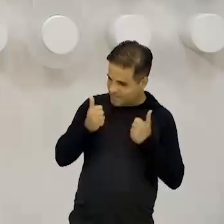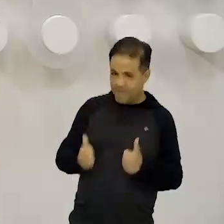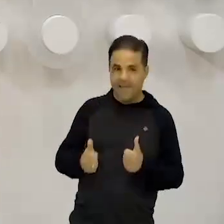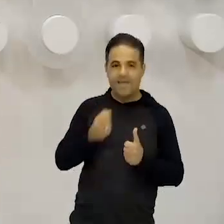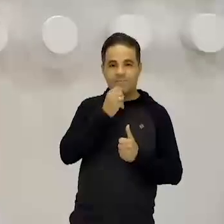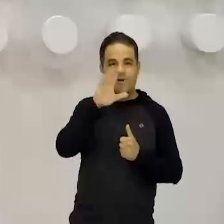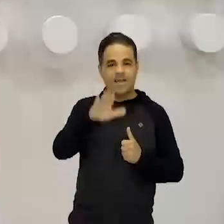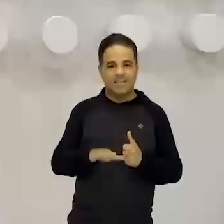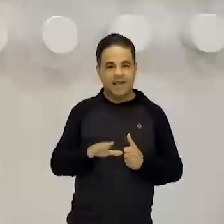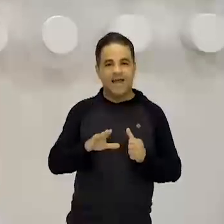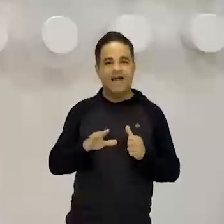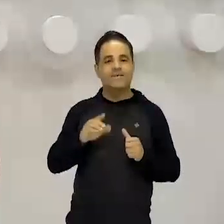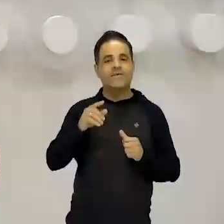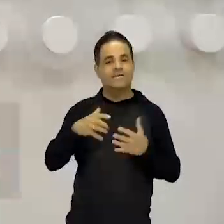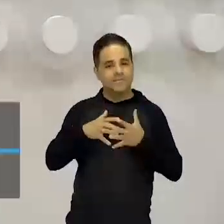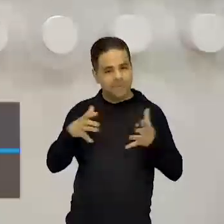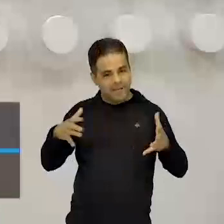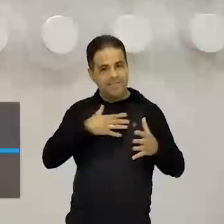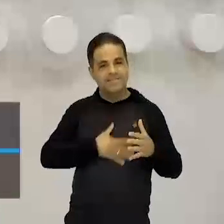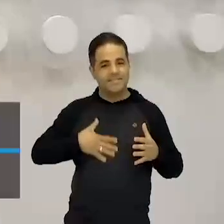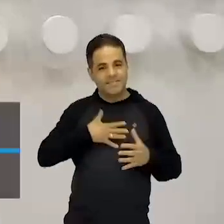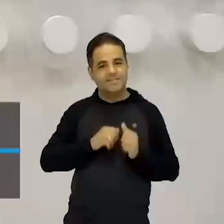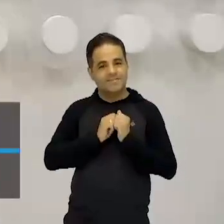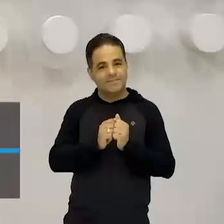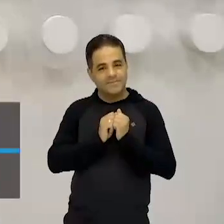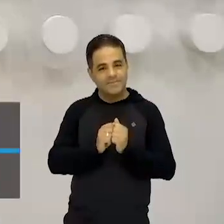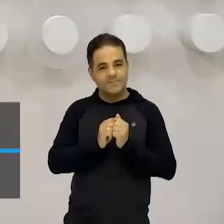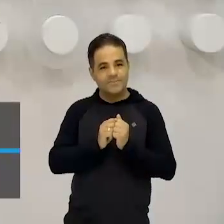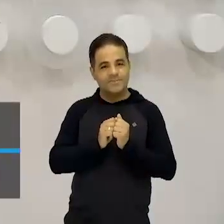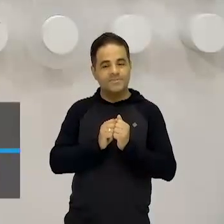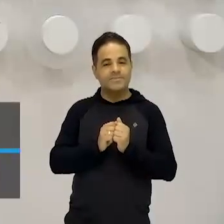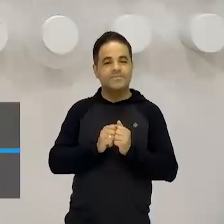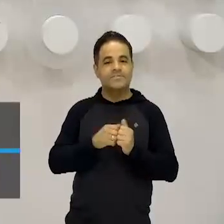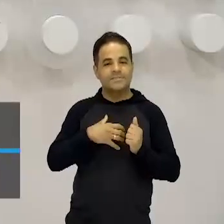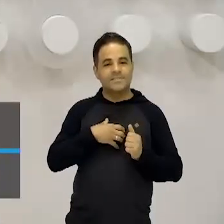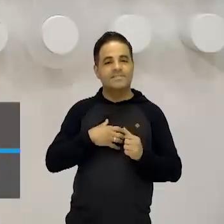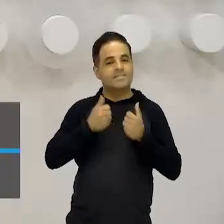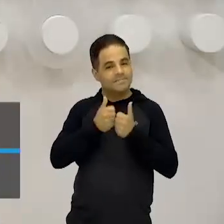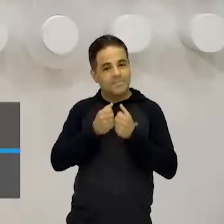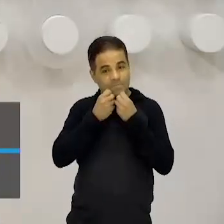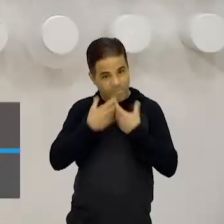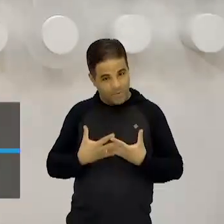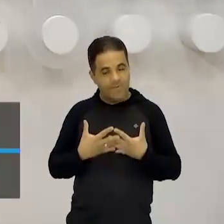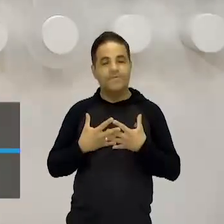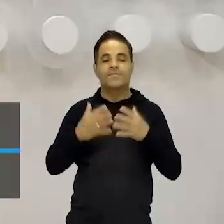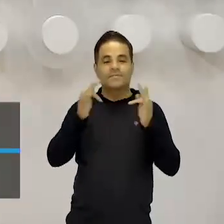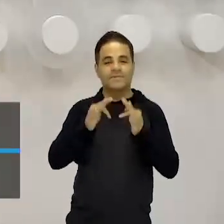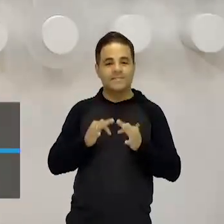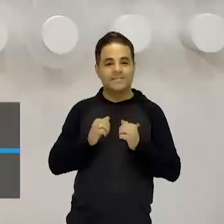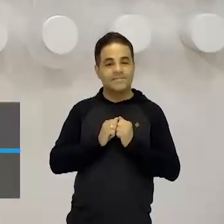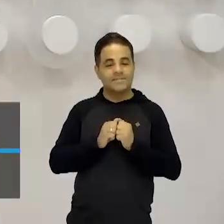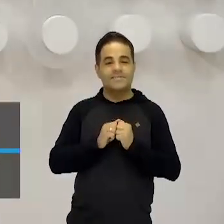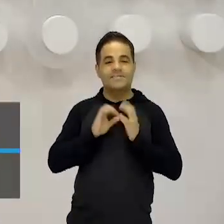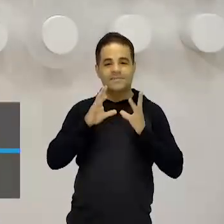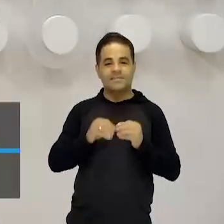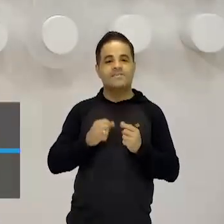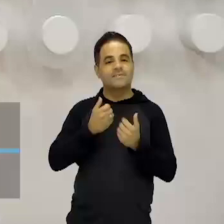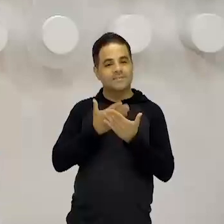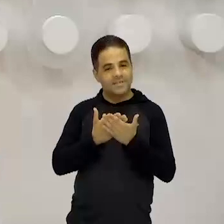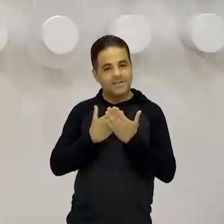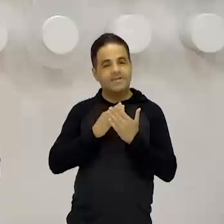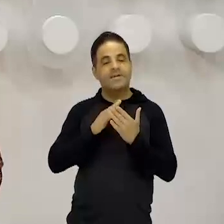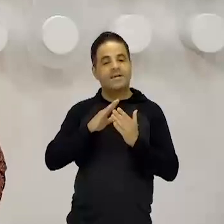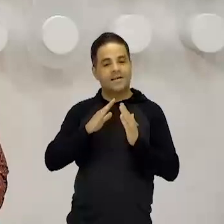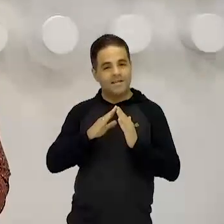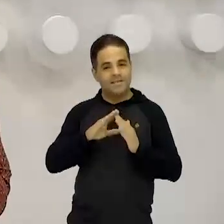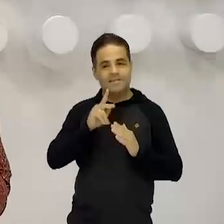bem, boa tarde. É um imenso prazer estar aqui, muito gostoso mesmo. E todos lá da escola.